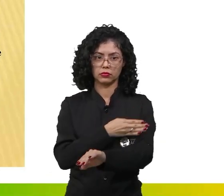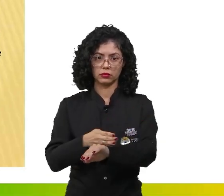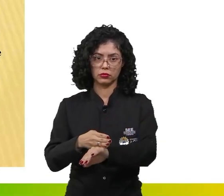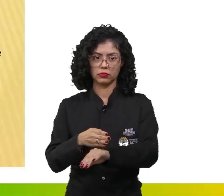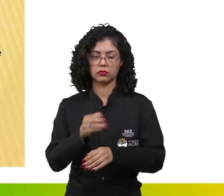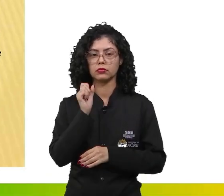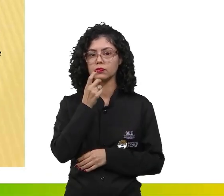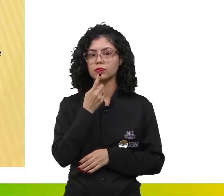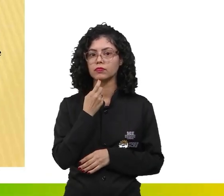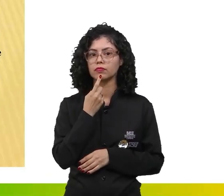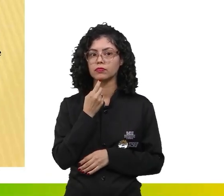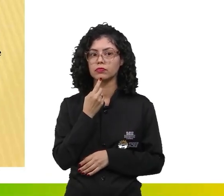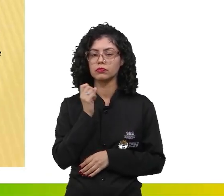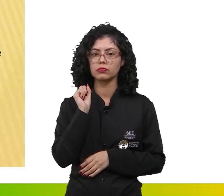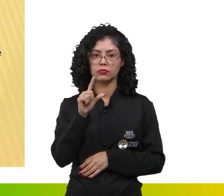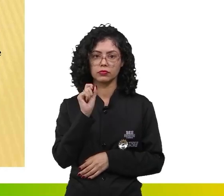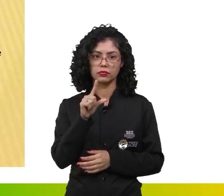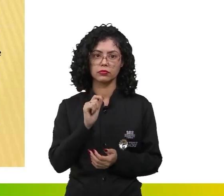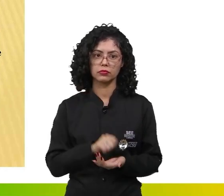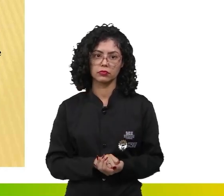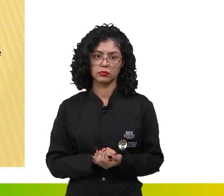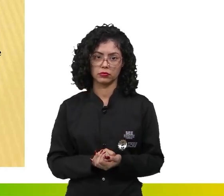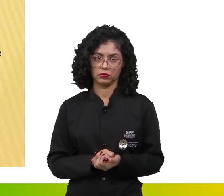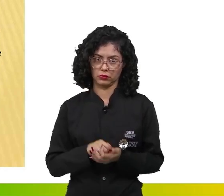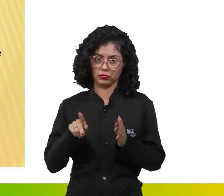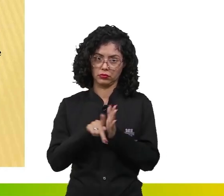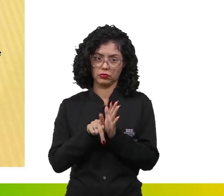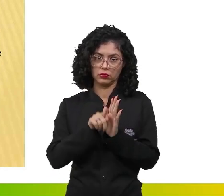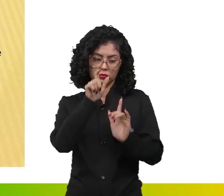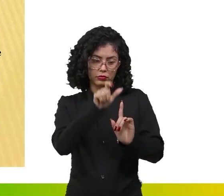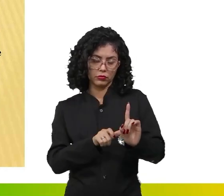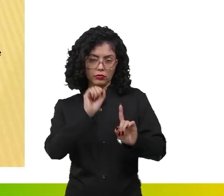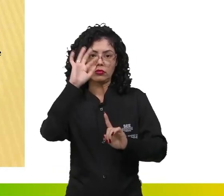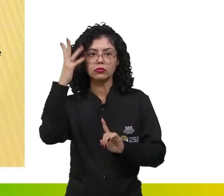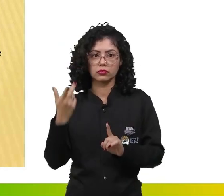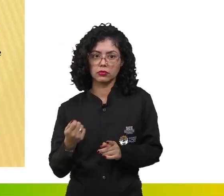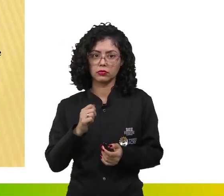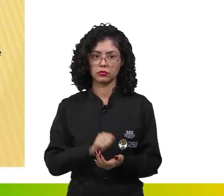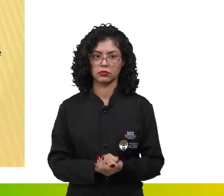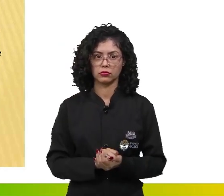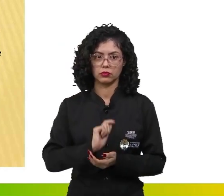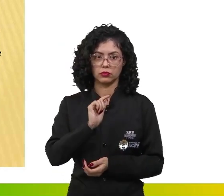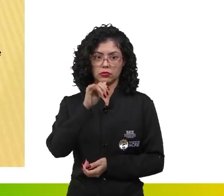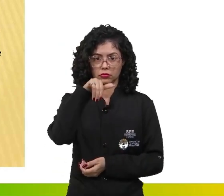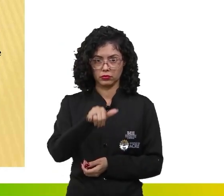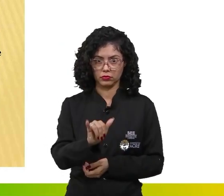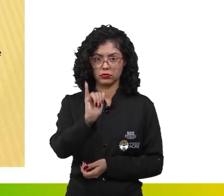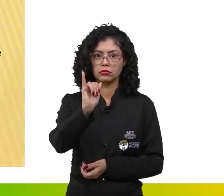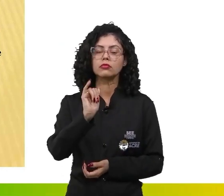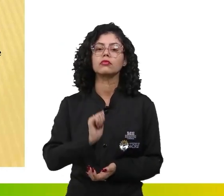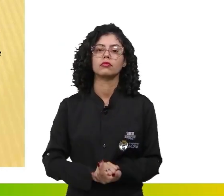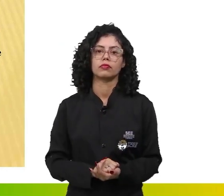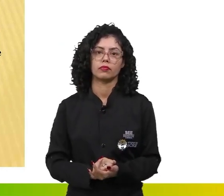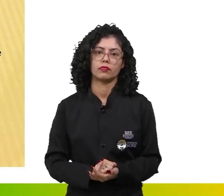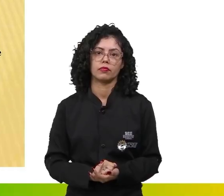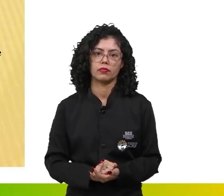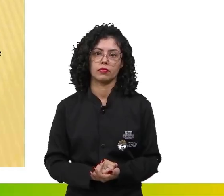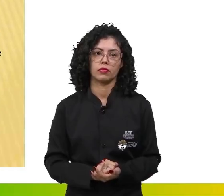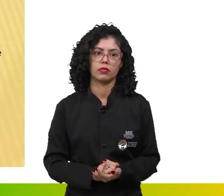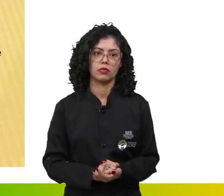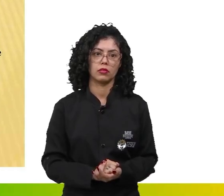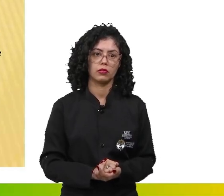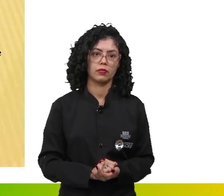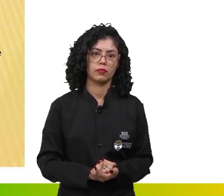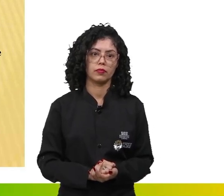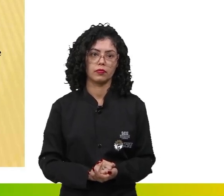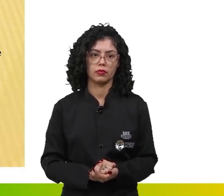branca, vermelha e azul, a bandeira da África do Sul representa no centro um Y. Se vocês perceberem aqui, ó, gente, ela forma